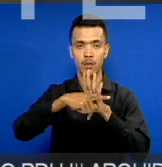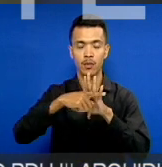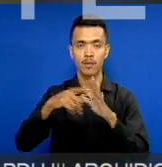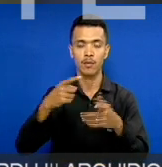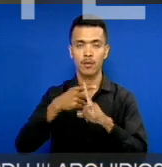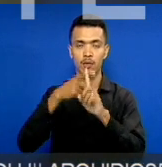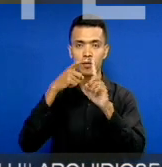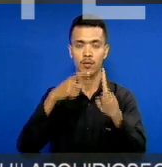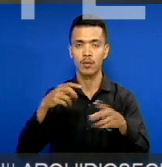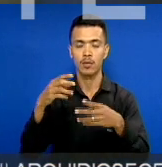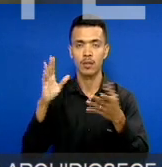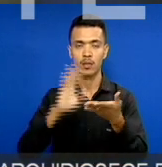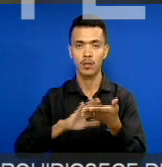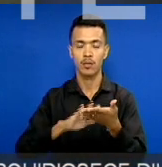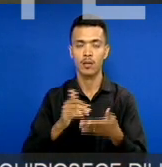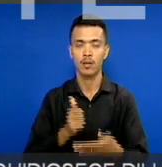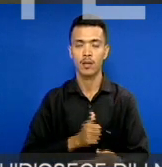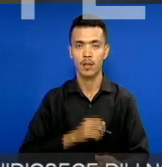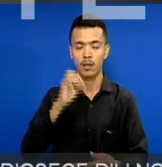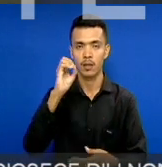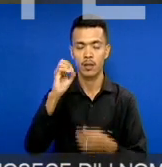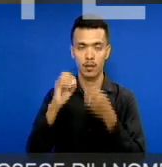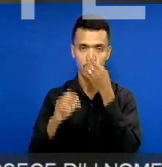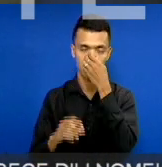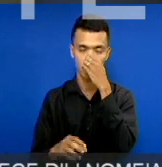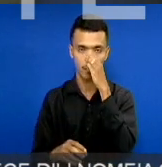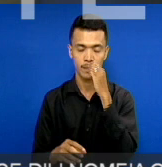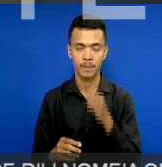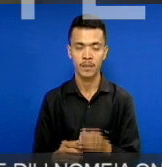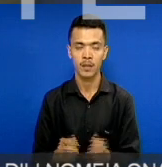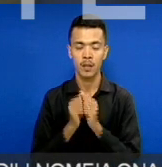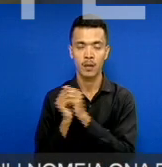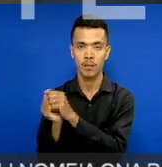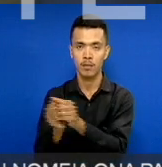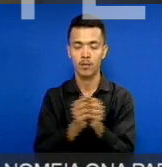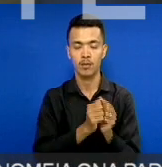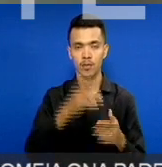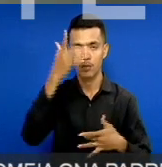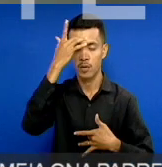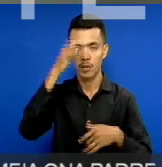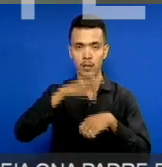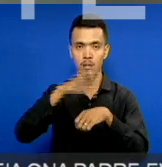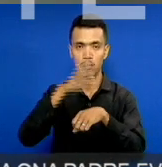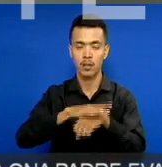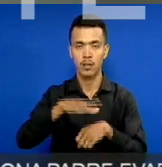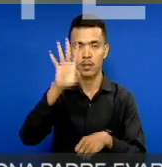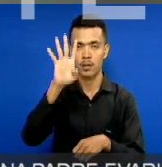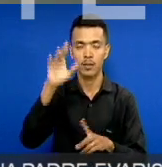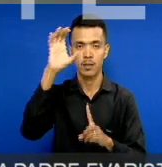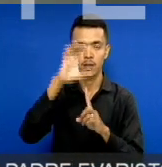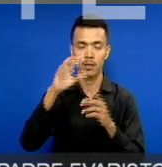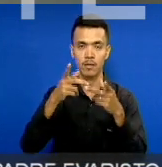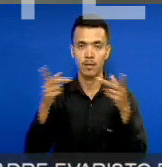asrama kolejo Ainaro Vila nebe hamutuk total caso iha Ainaro Vila hamutuk hat chefe